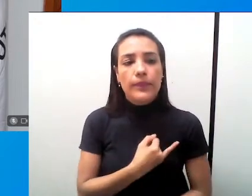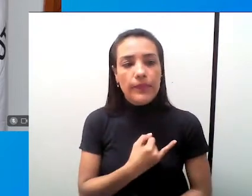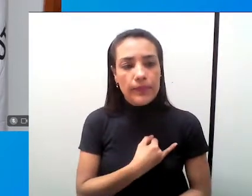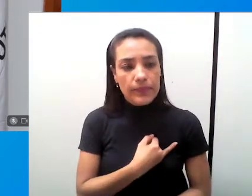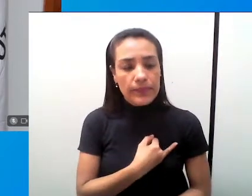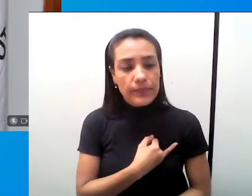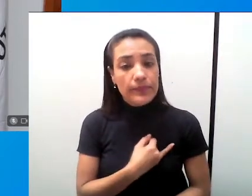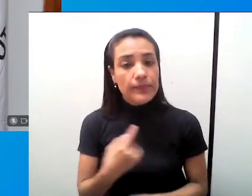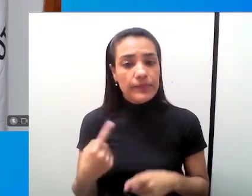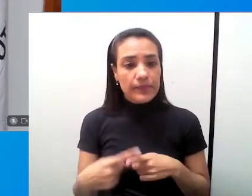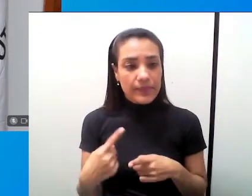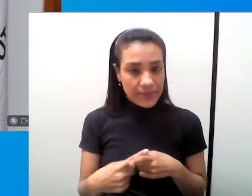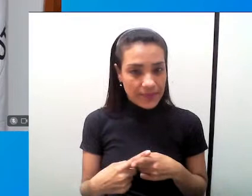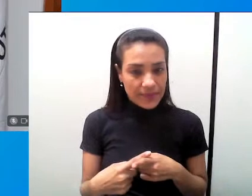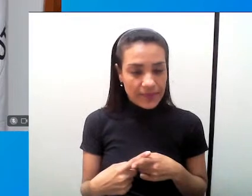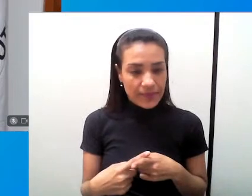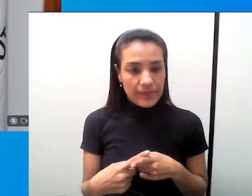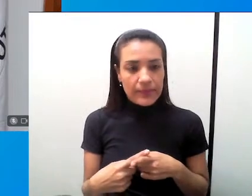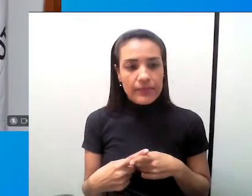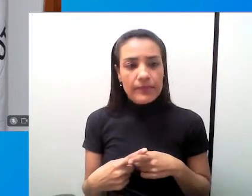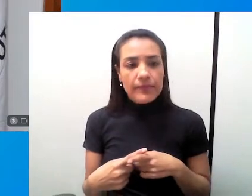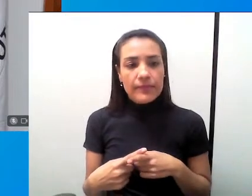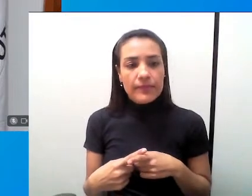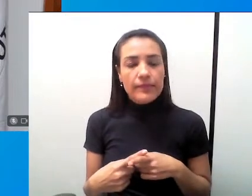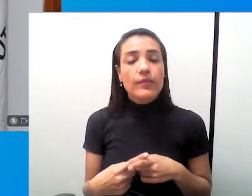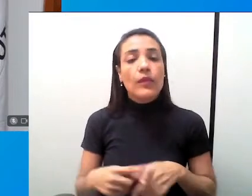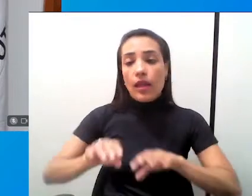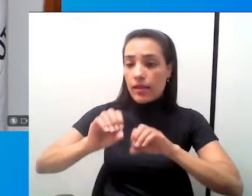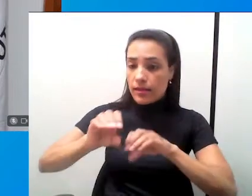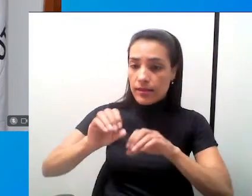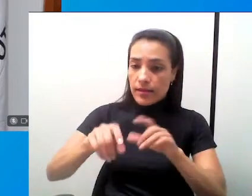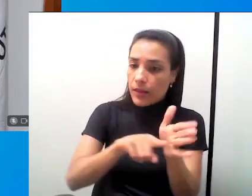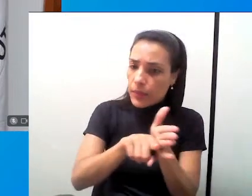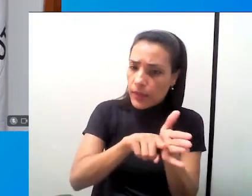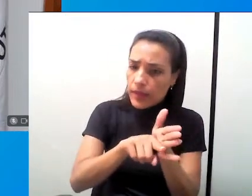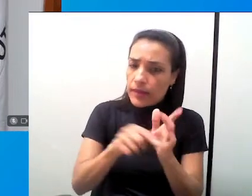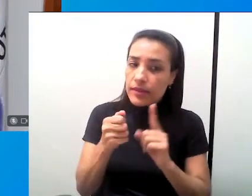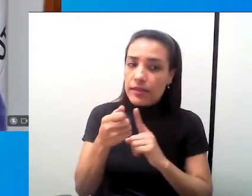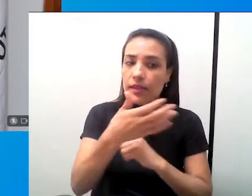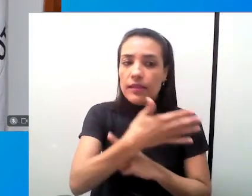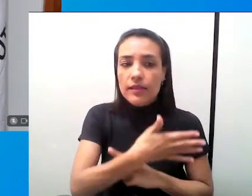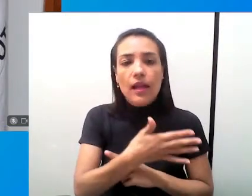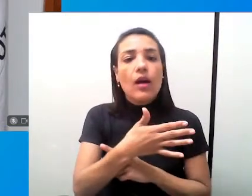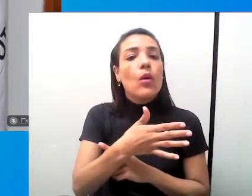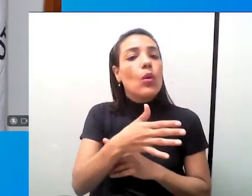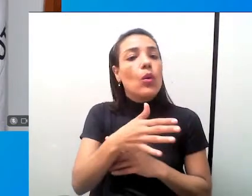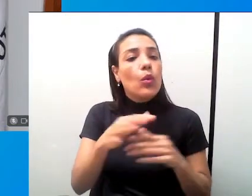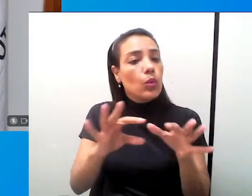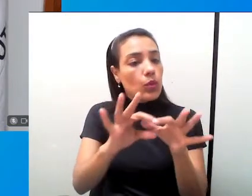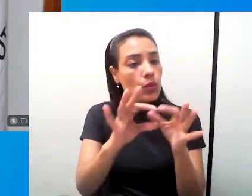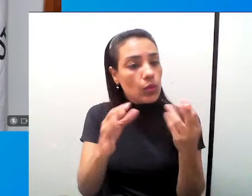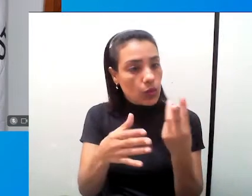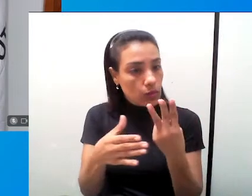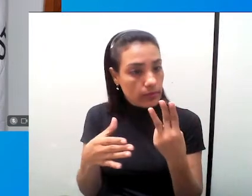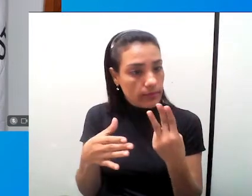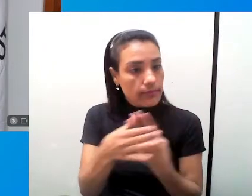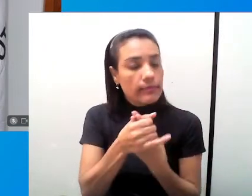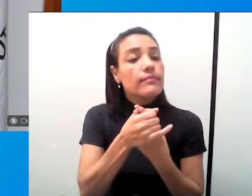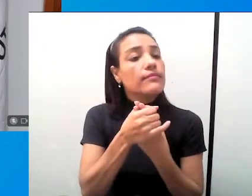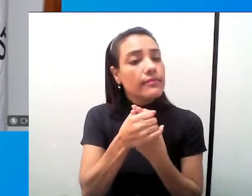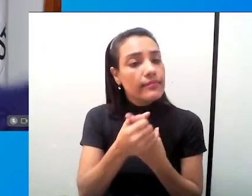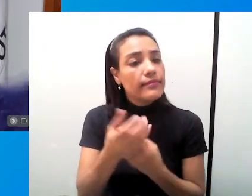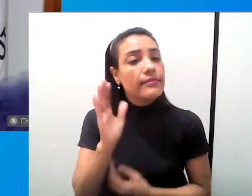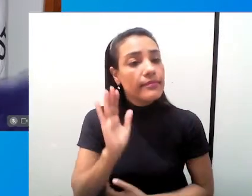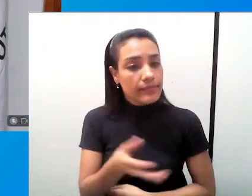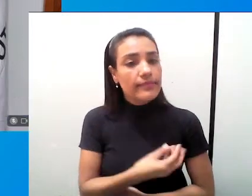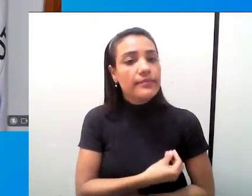Porque para ele o universo de ensino, pesquisa e extensão, né, indissociáveis, já faz parte,